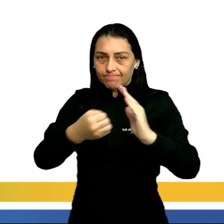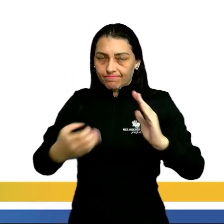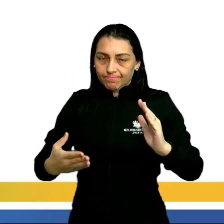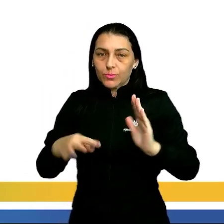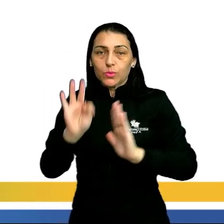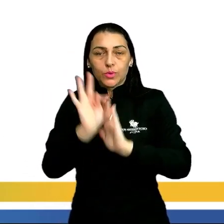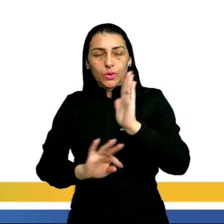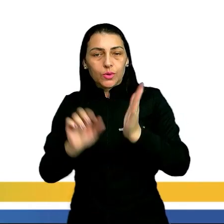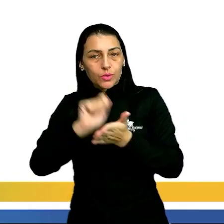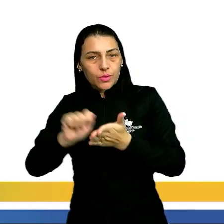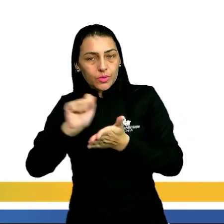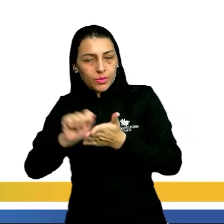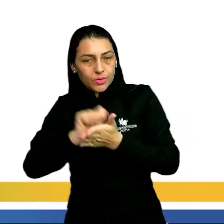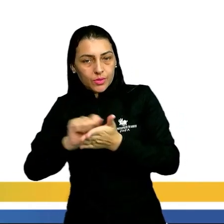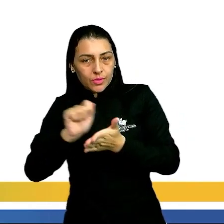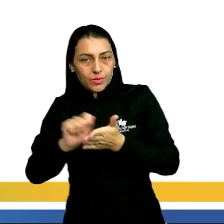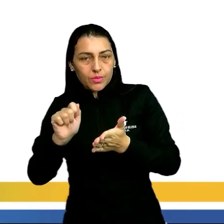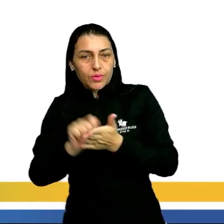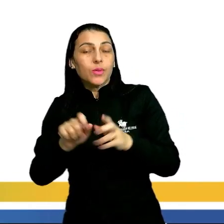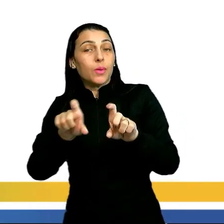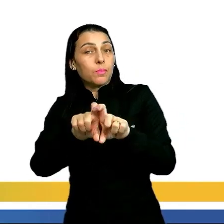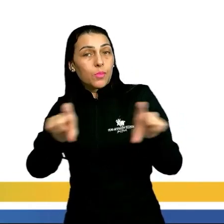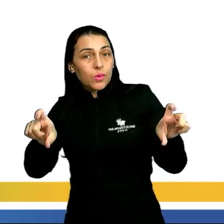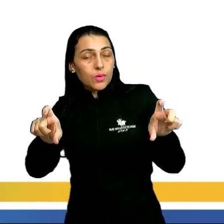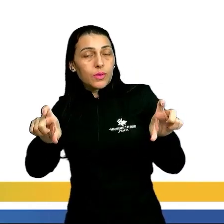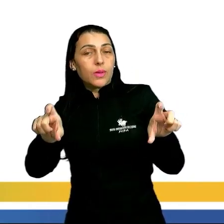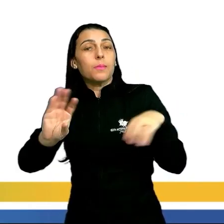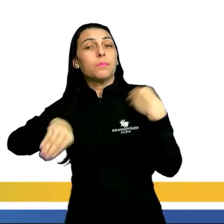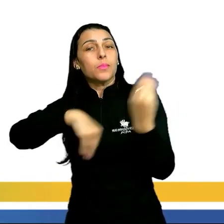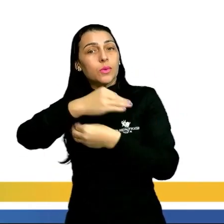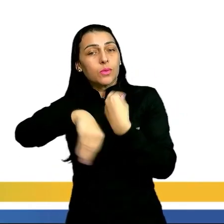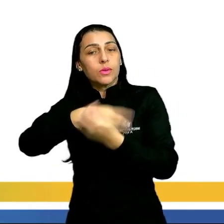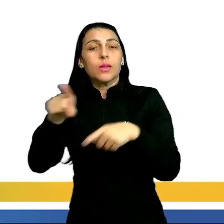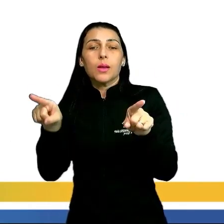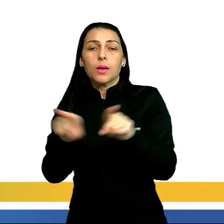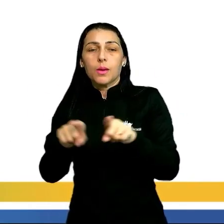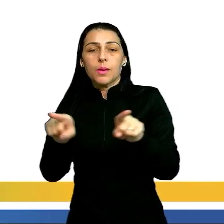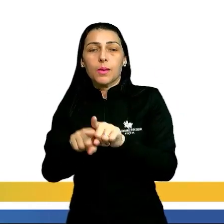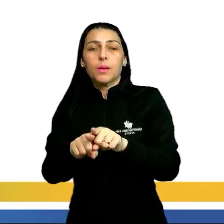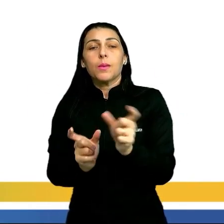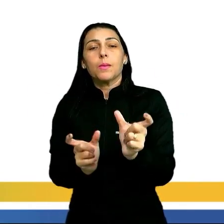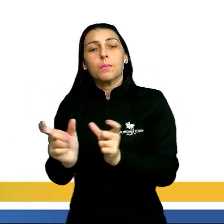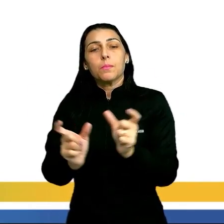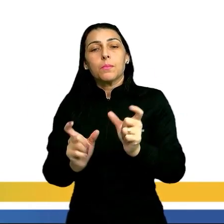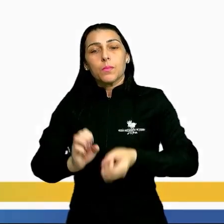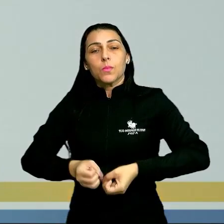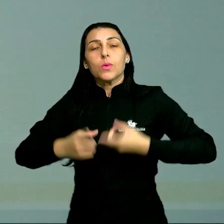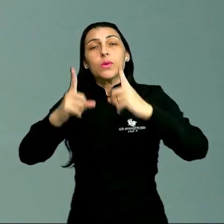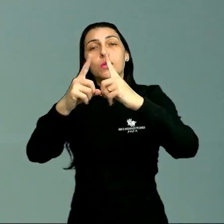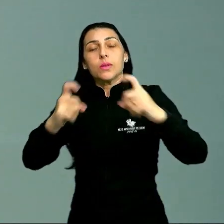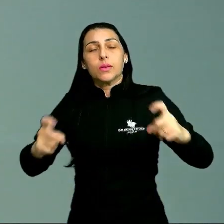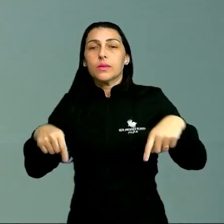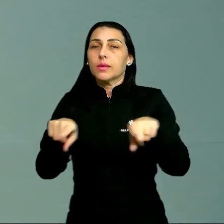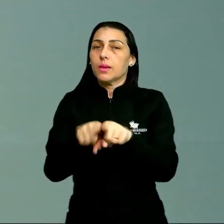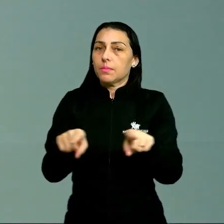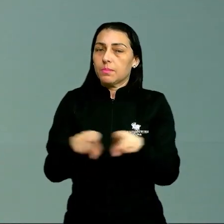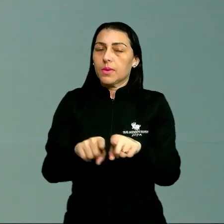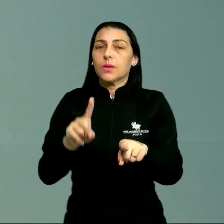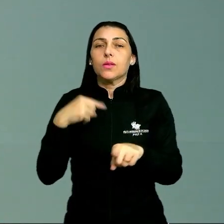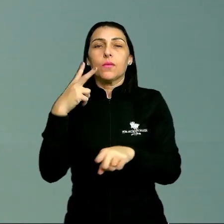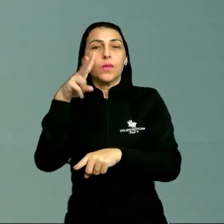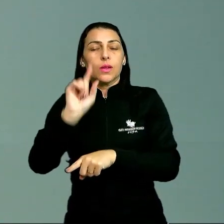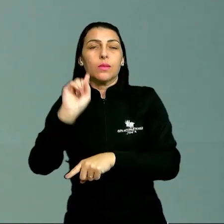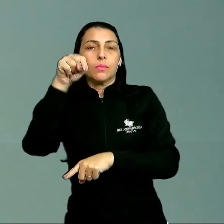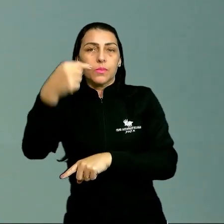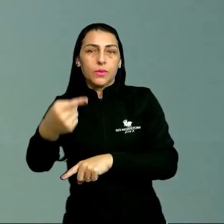texto escrito em prosa. E ele mistura termos poéticos e científicos também, que nós